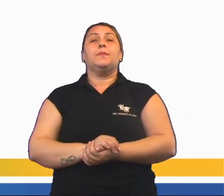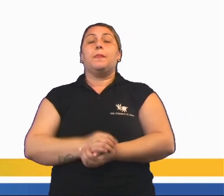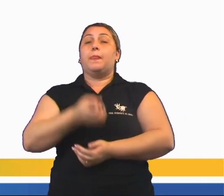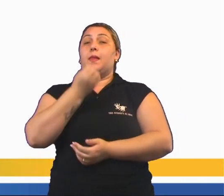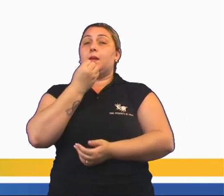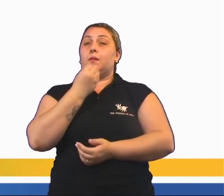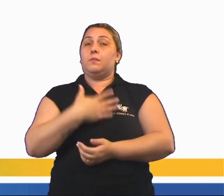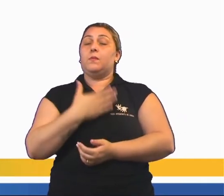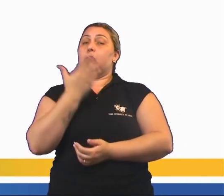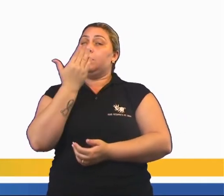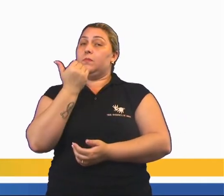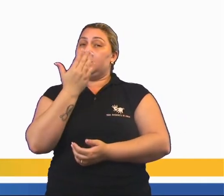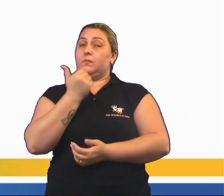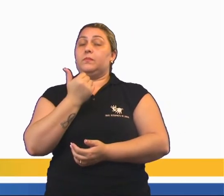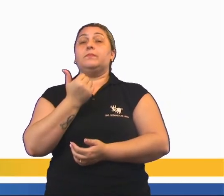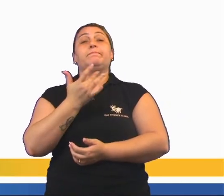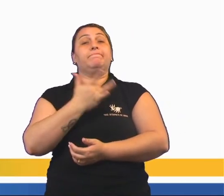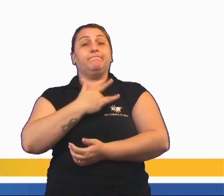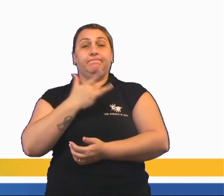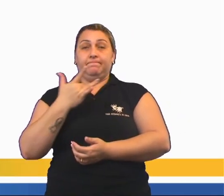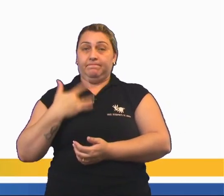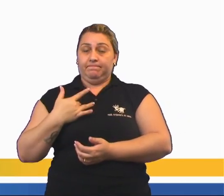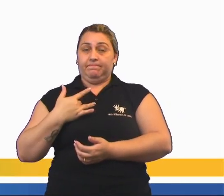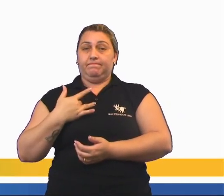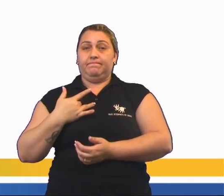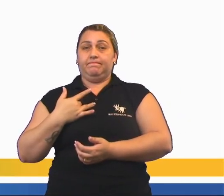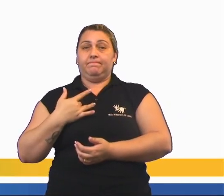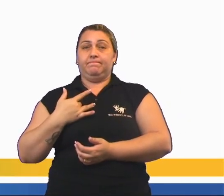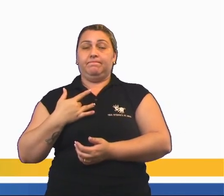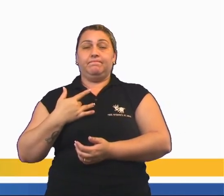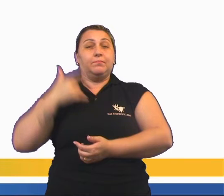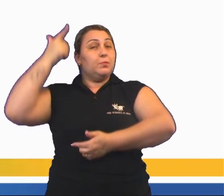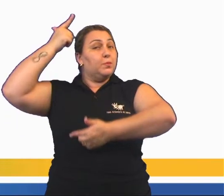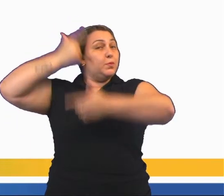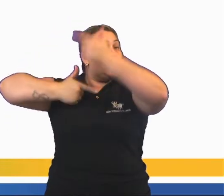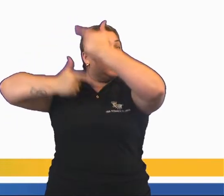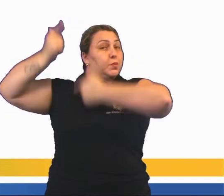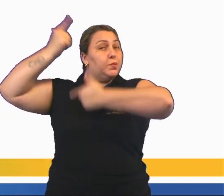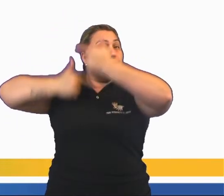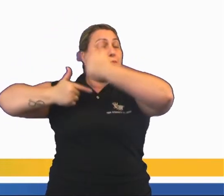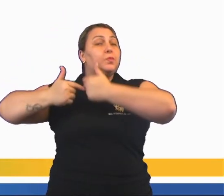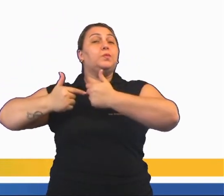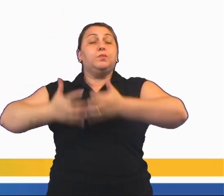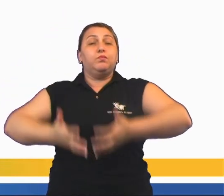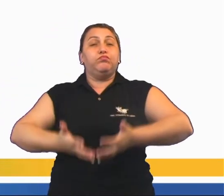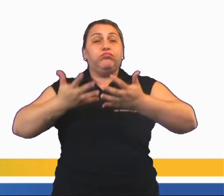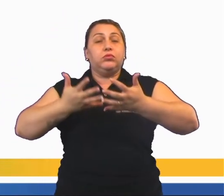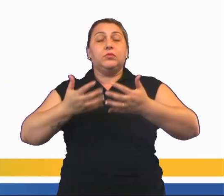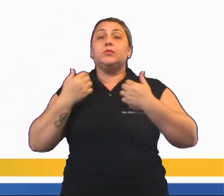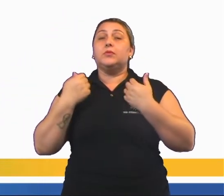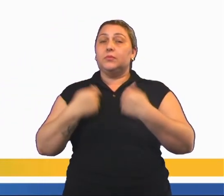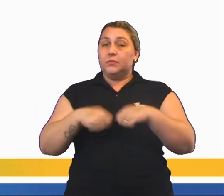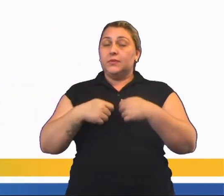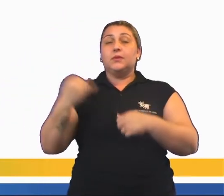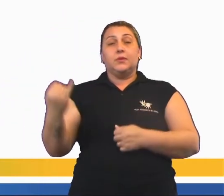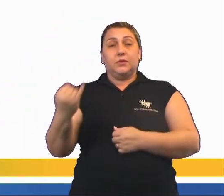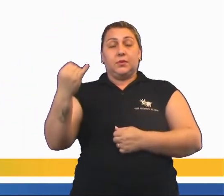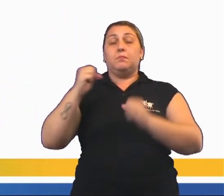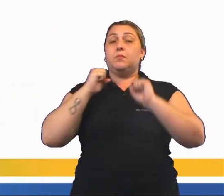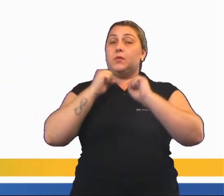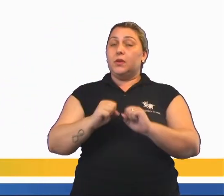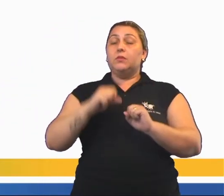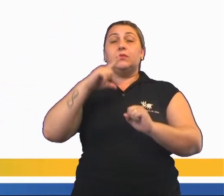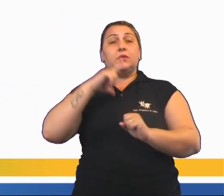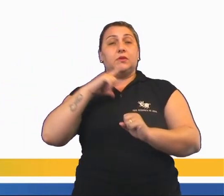uma boa alimentação saudável. A higiene mental fortalece a autoestima, tão necessária para que